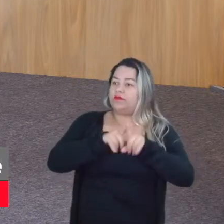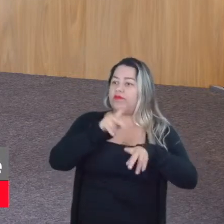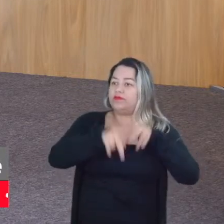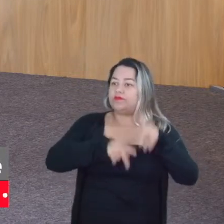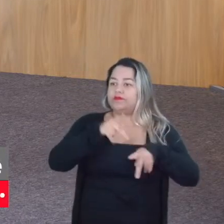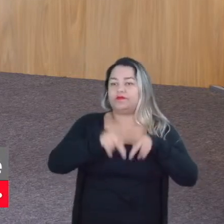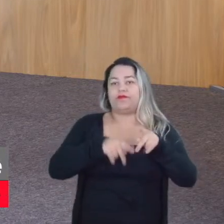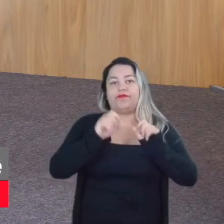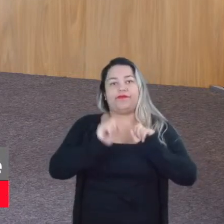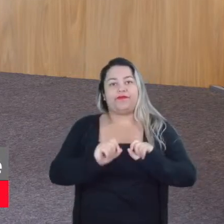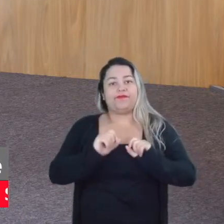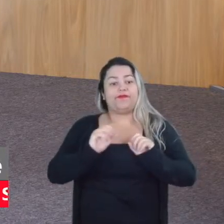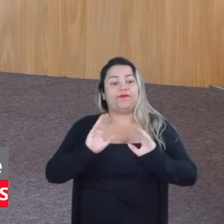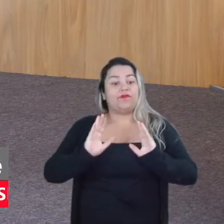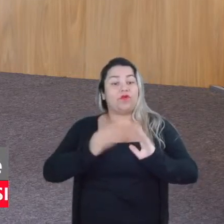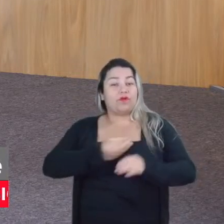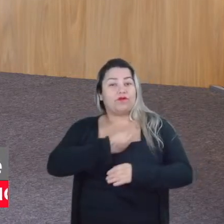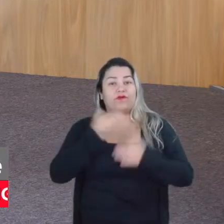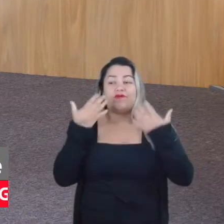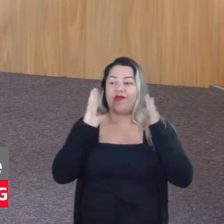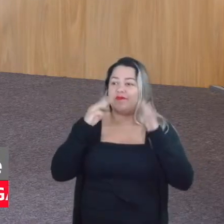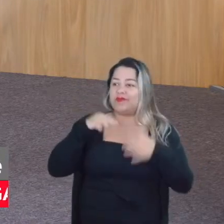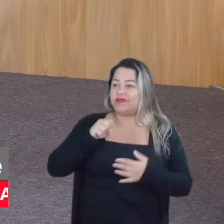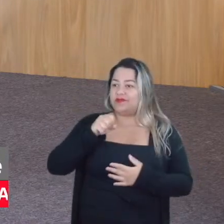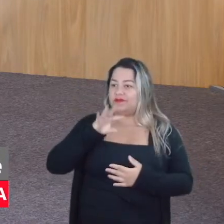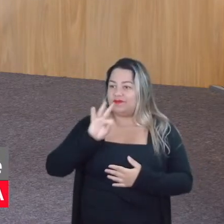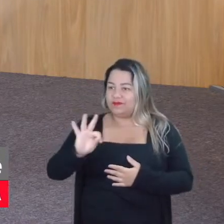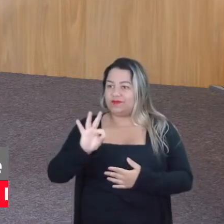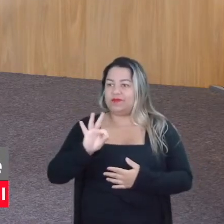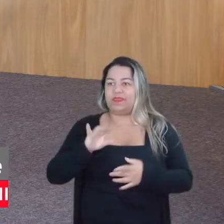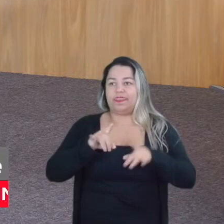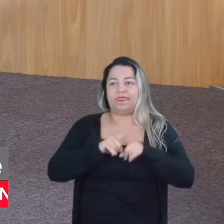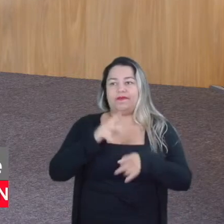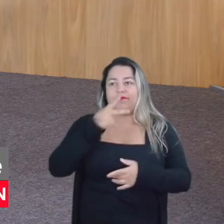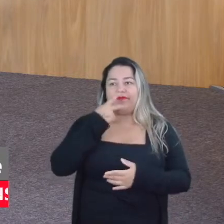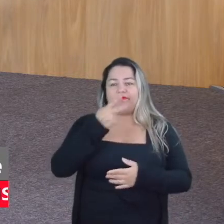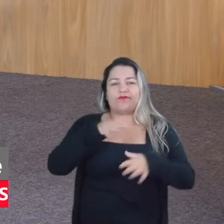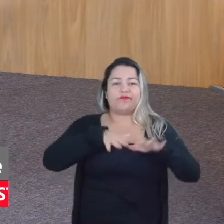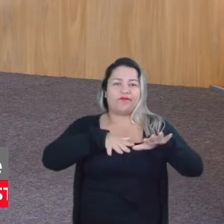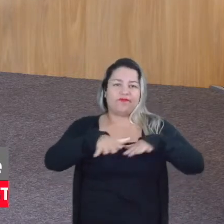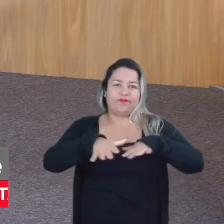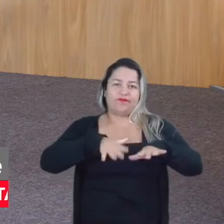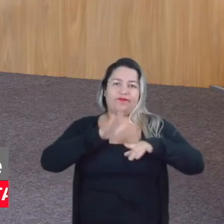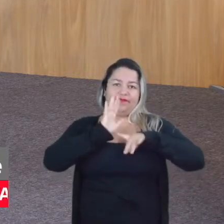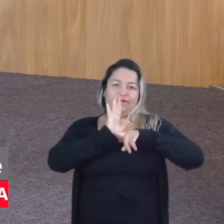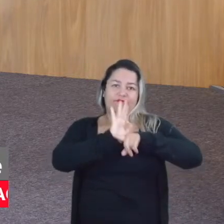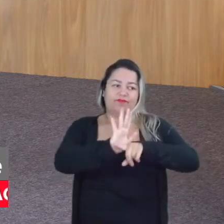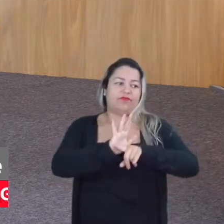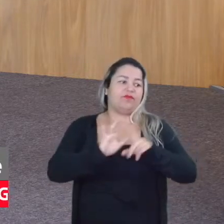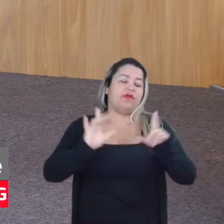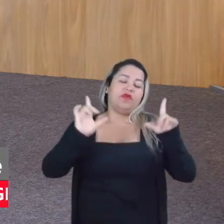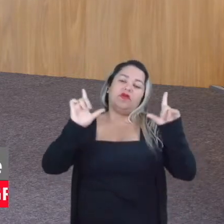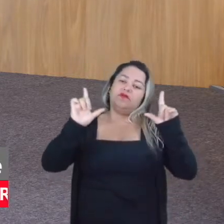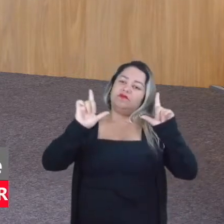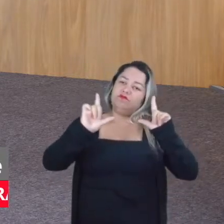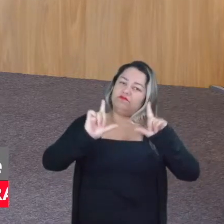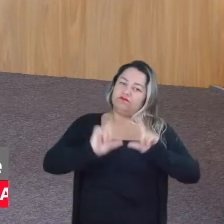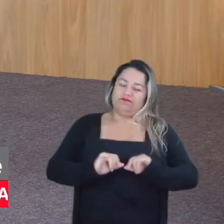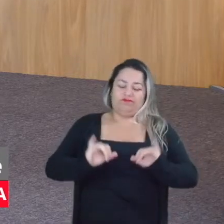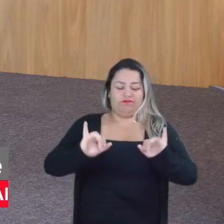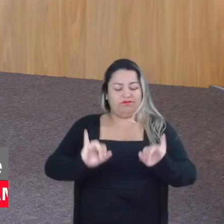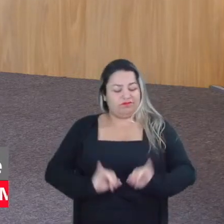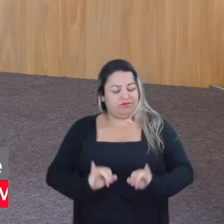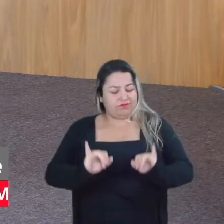gaúcho. Viva o MST. O pessoal aqui também falando, né, que o movimento ajuda a diminuir também a dor,